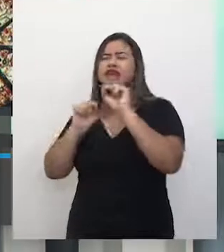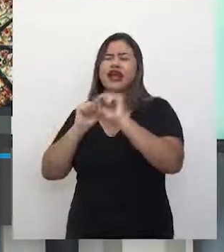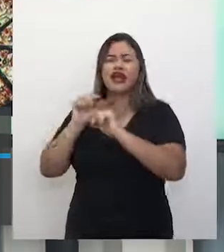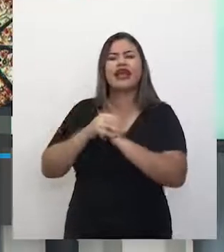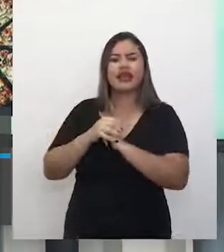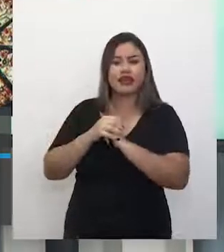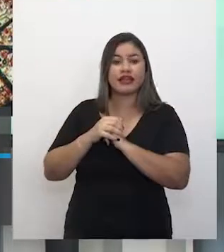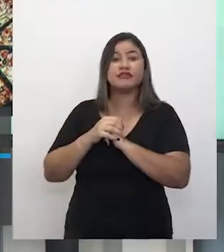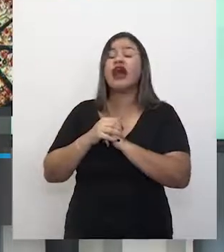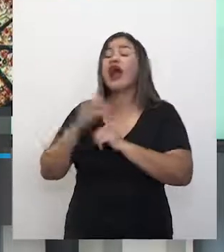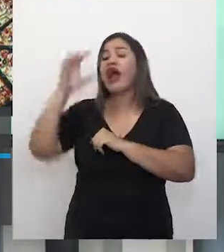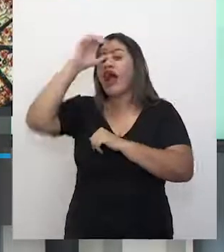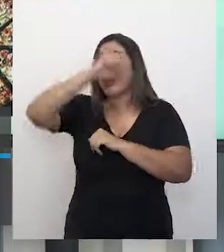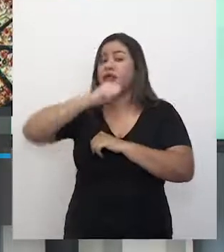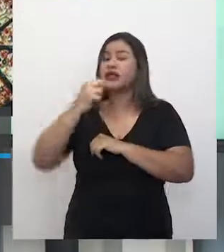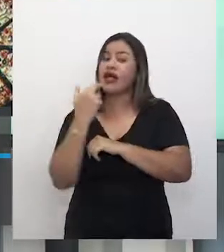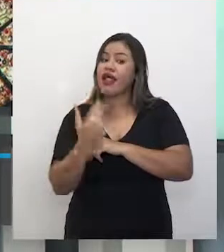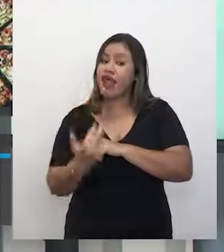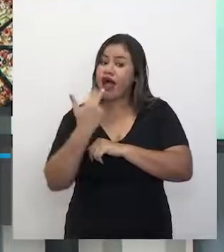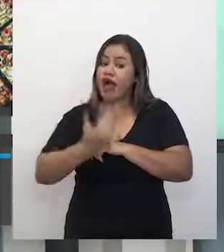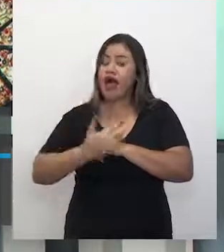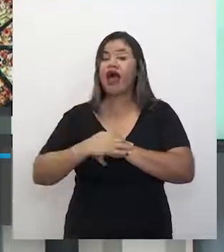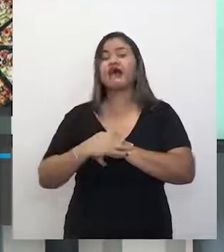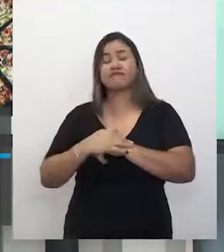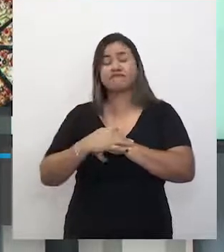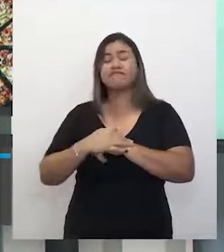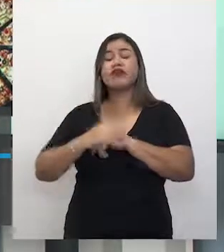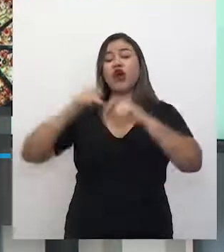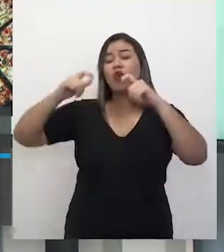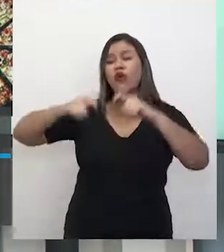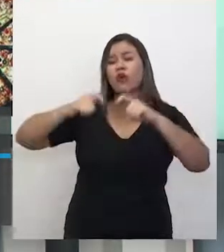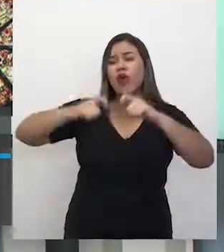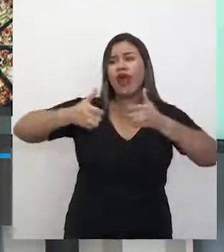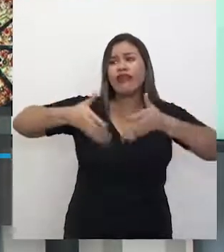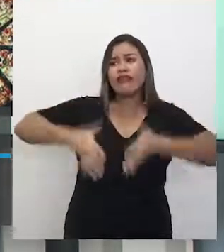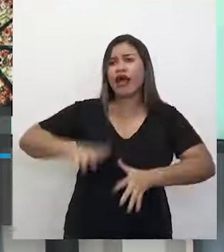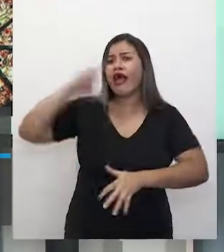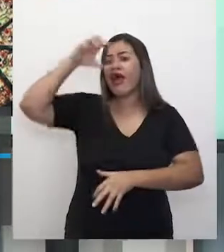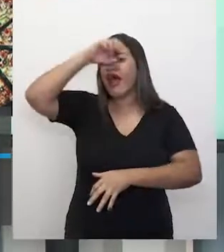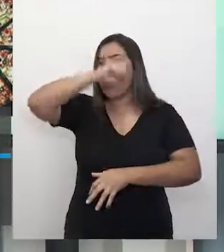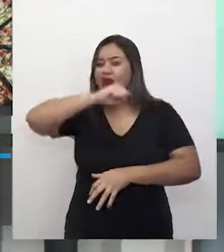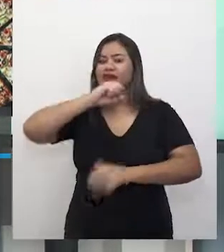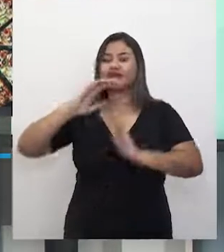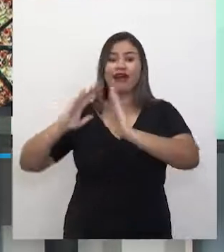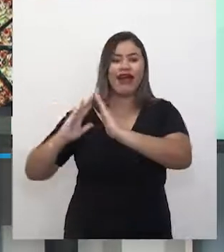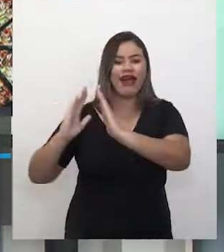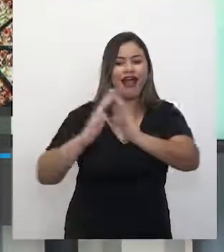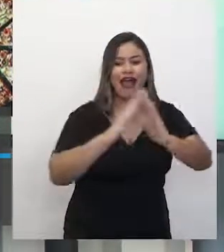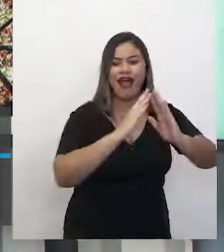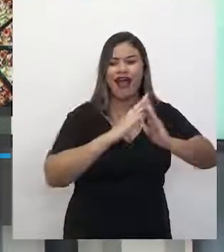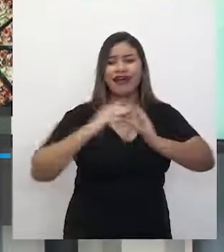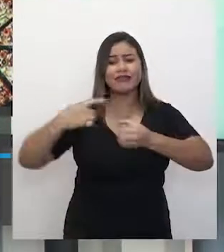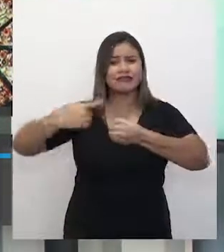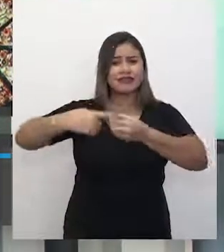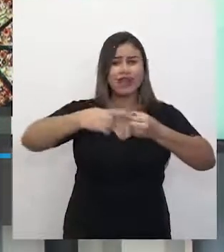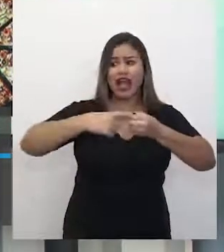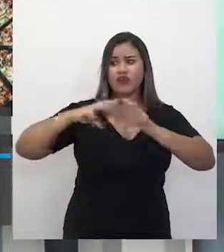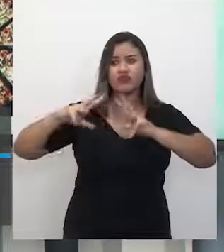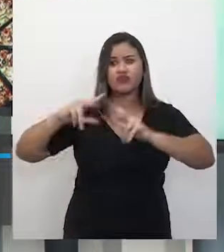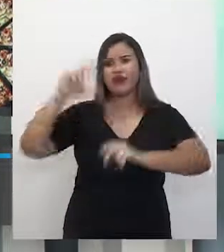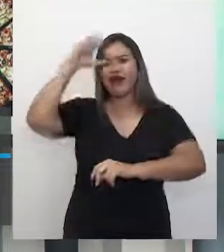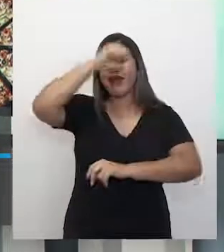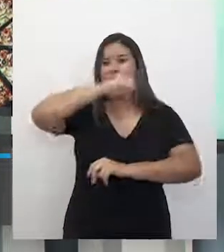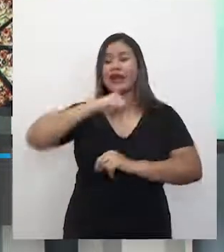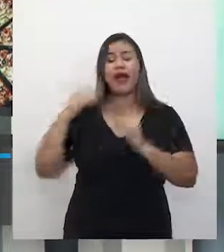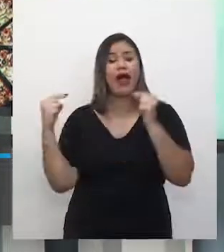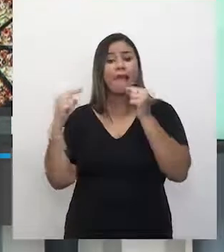aprender uma língua, vamos aprender o lugar que nós nascemos, o bairro, a vizinhança, a cidade. Veja,